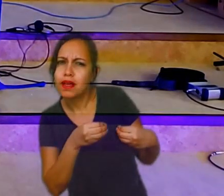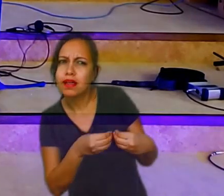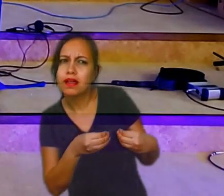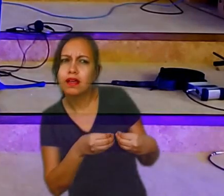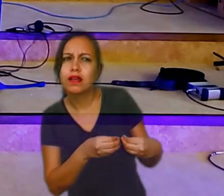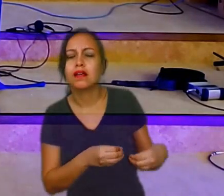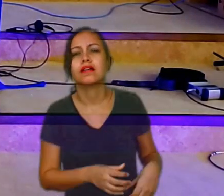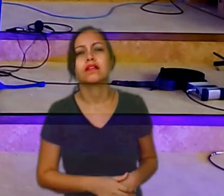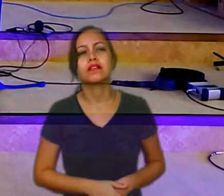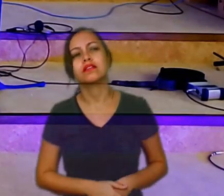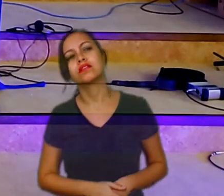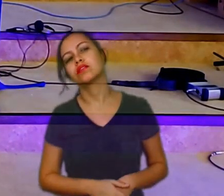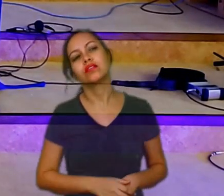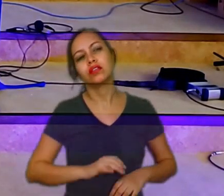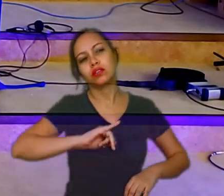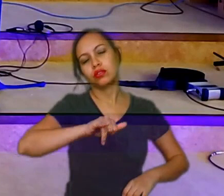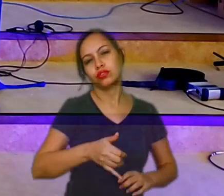de Judá.